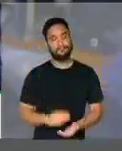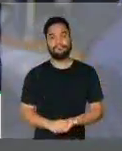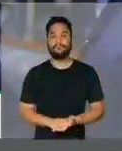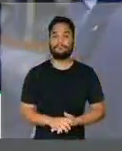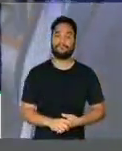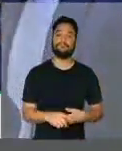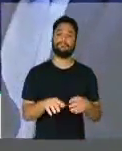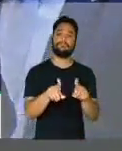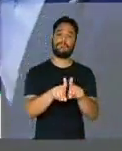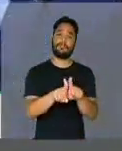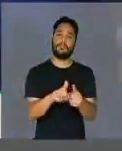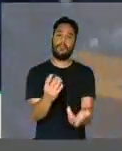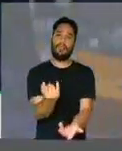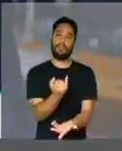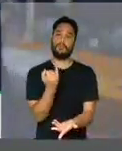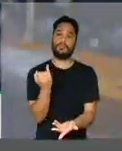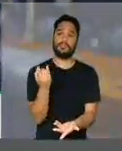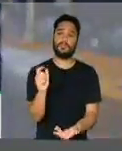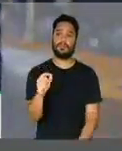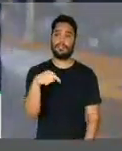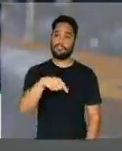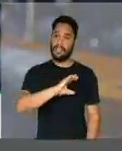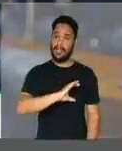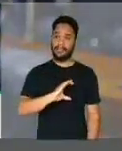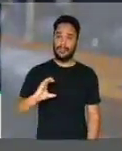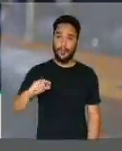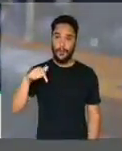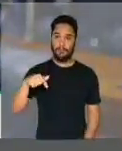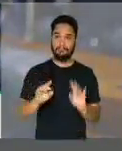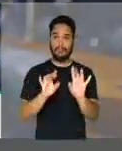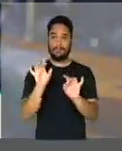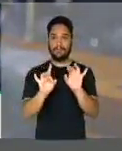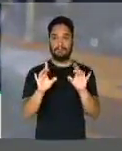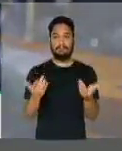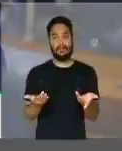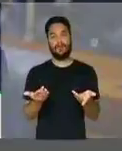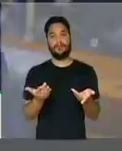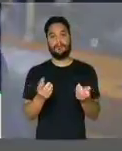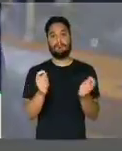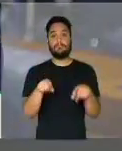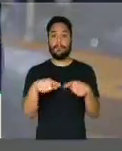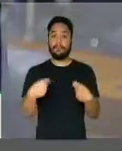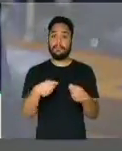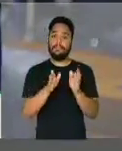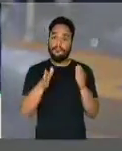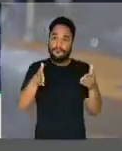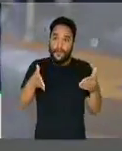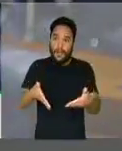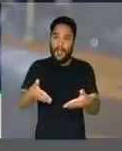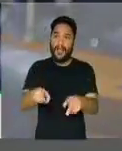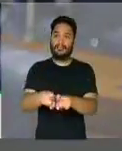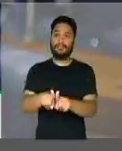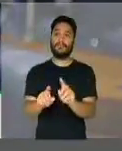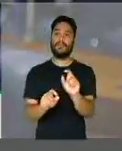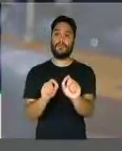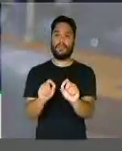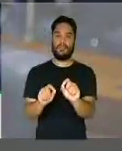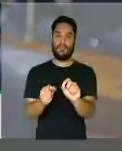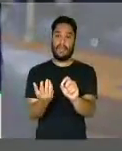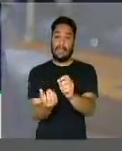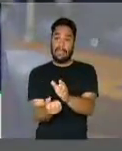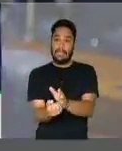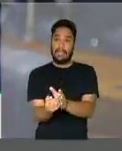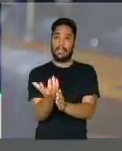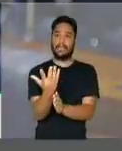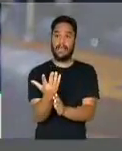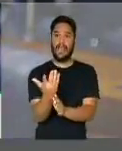Contudo, é muito importante que essa comissão especial também atente para o fato que é necessário